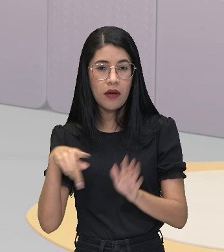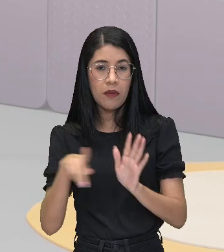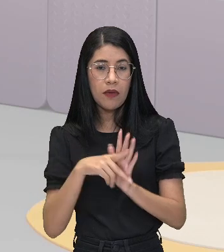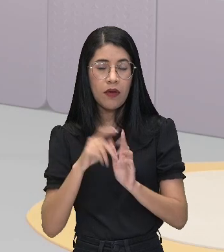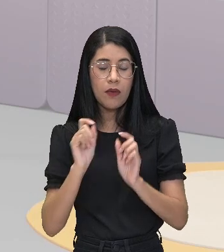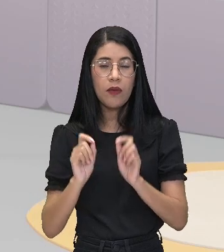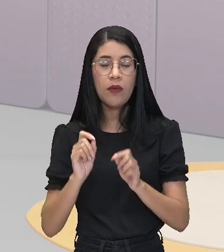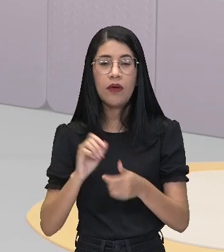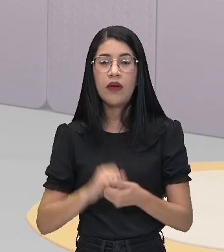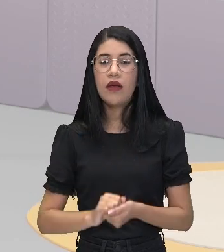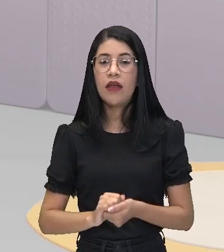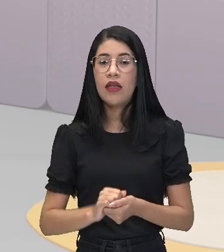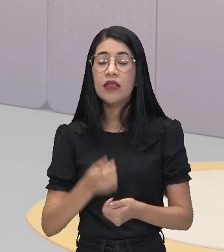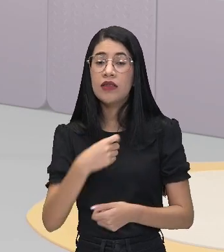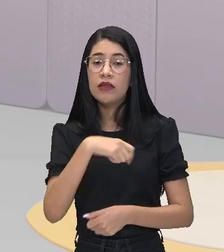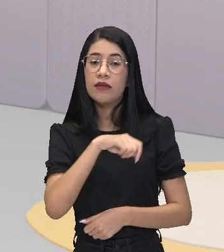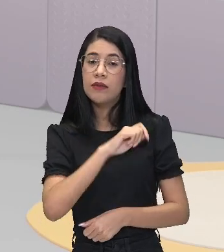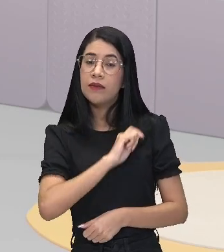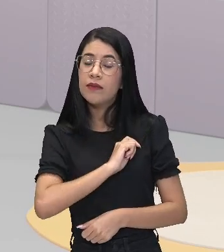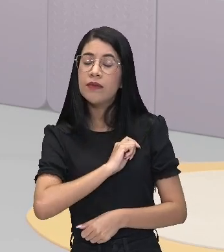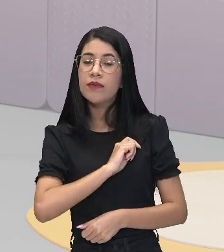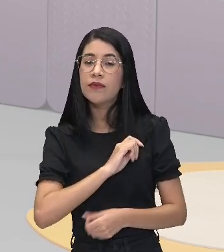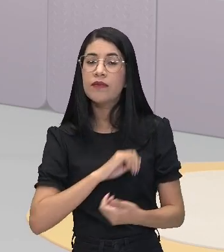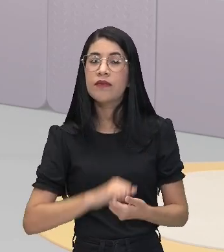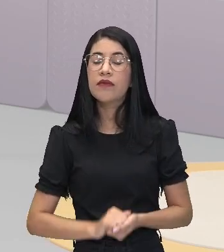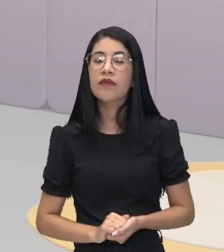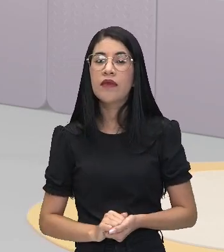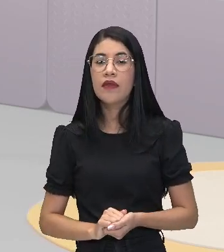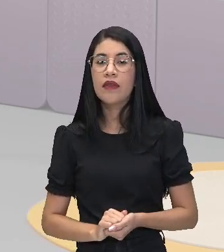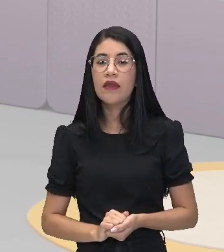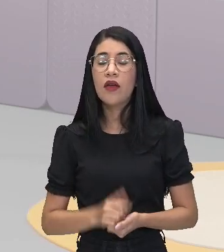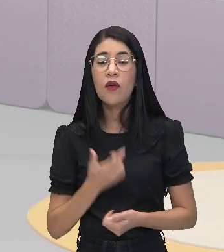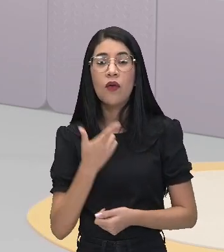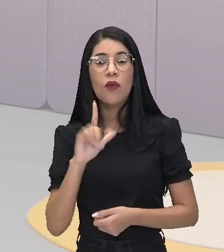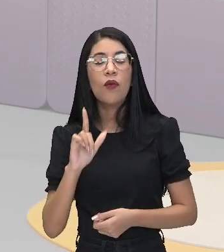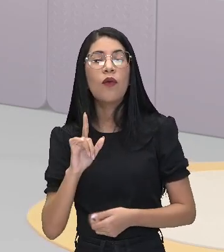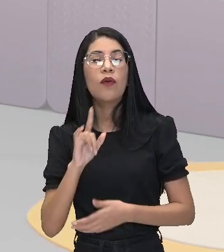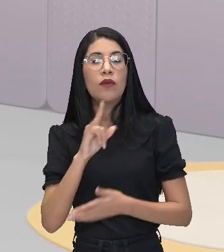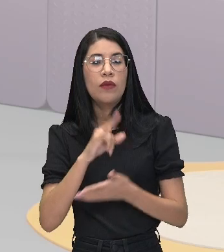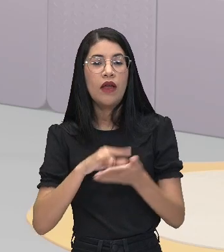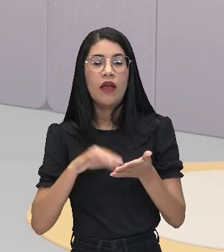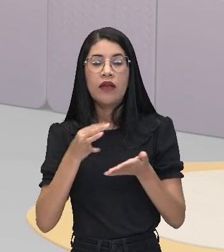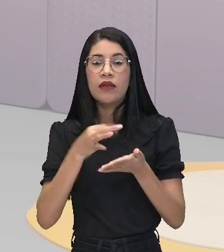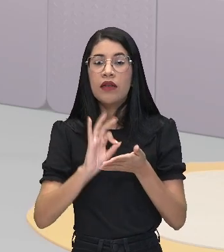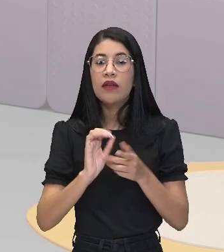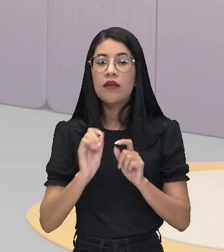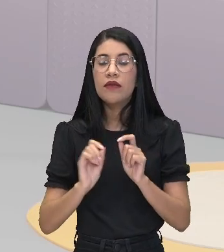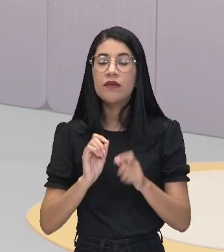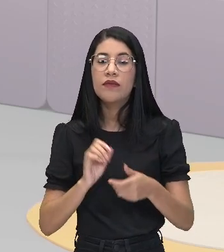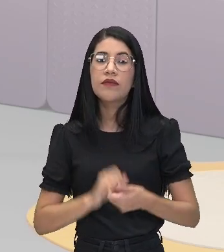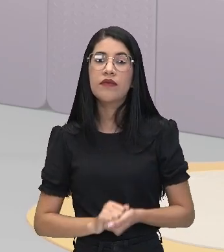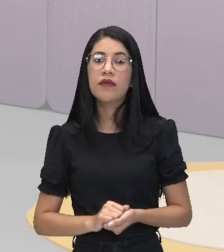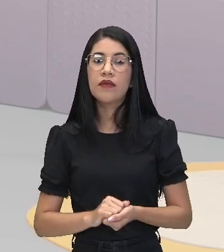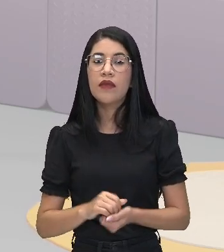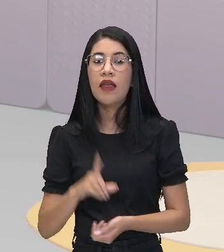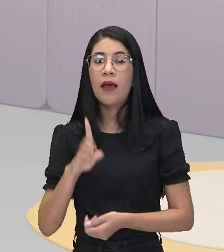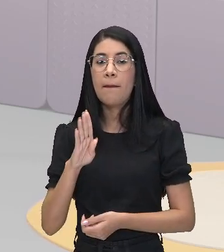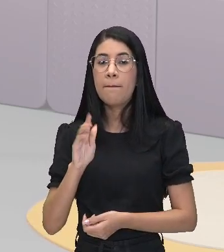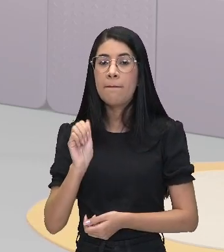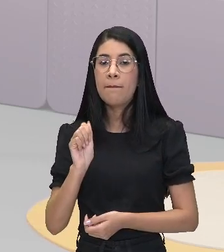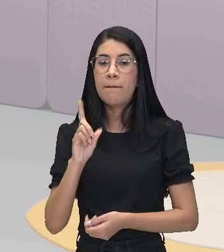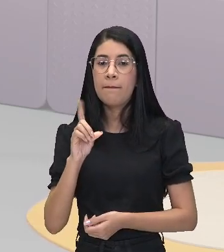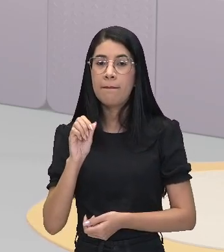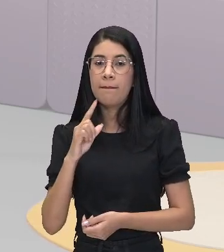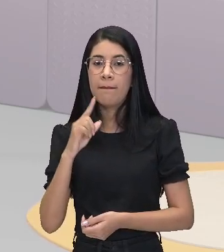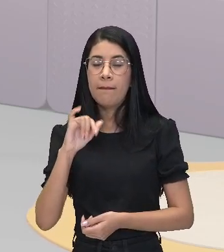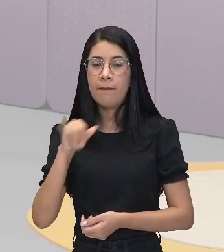à coroa espanhola. Mais um tratado, dessa vez tão importante quanto os outros, o Tratado de